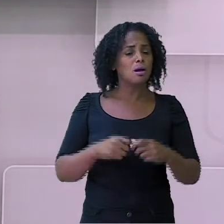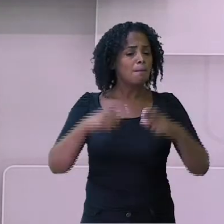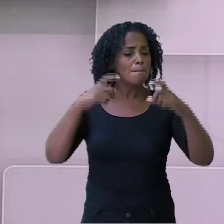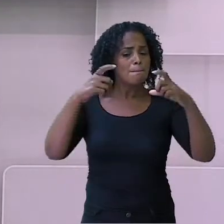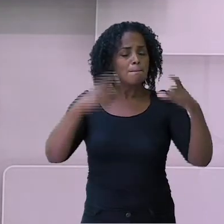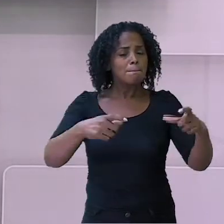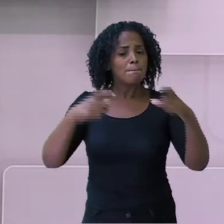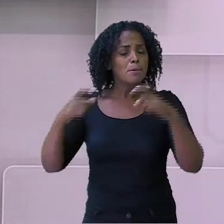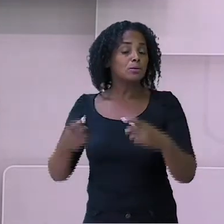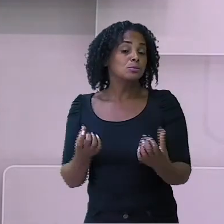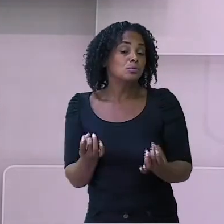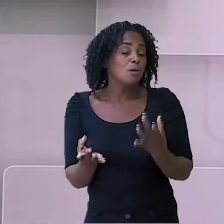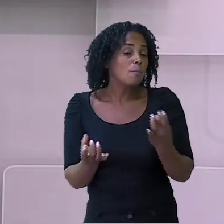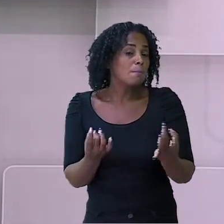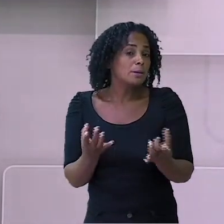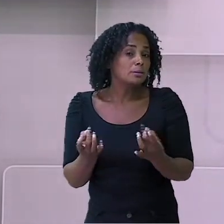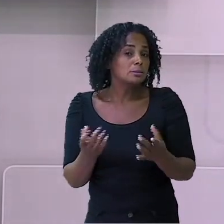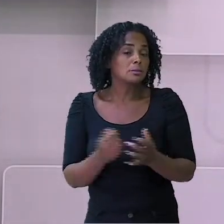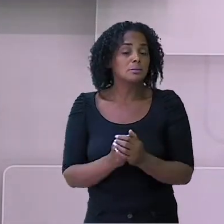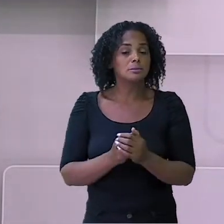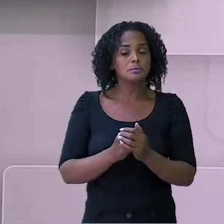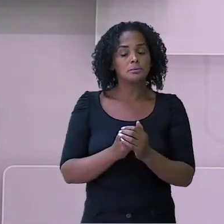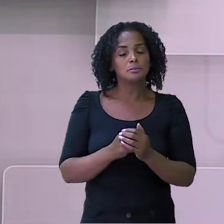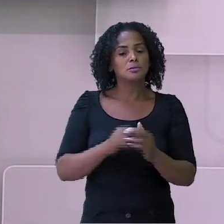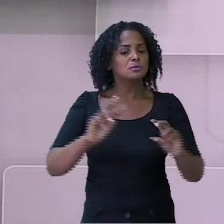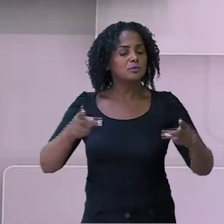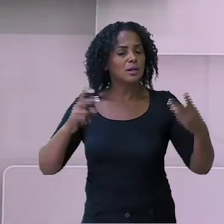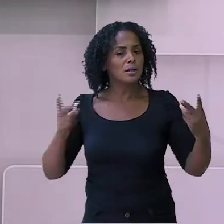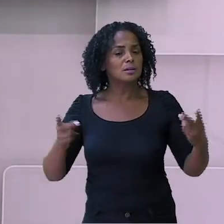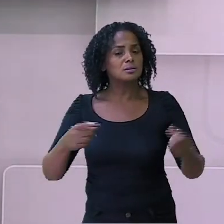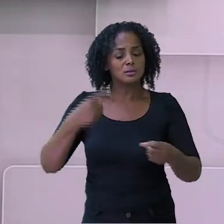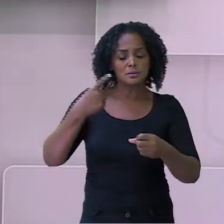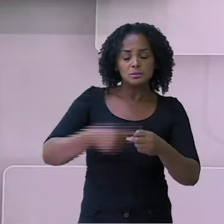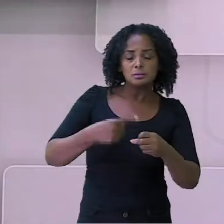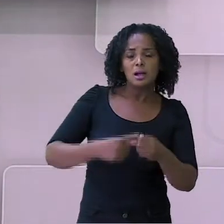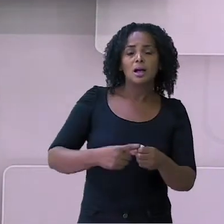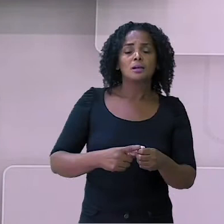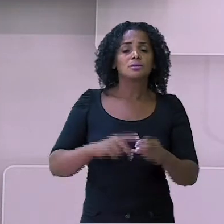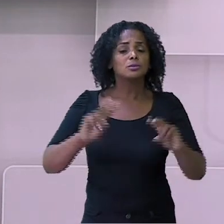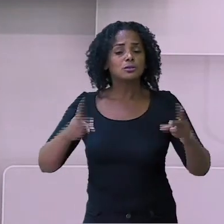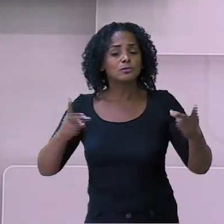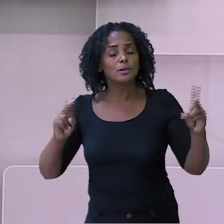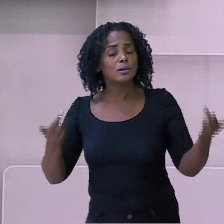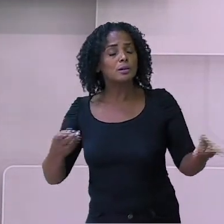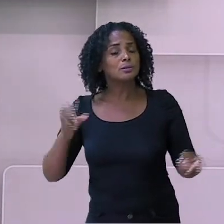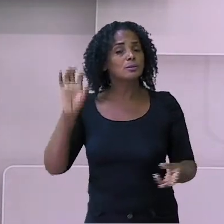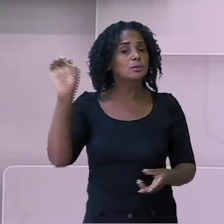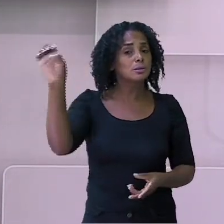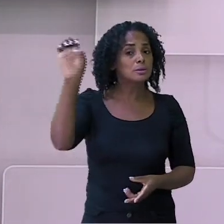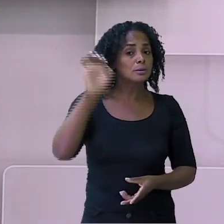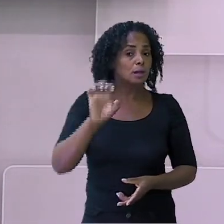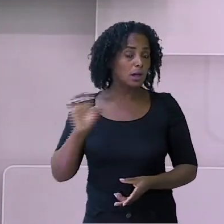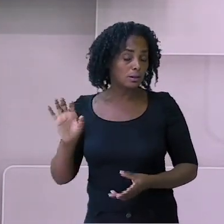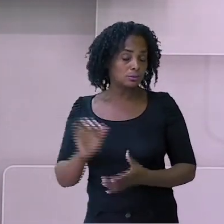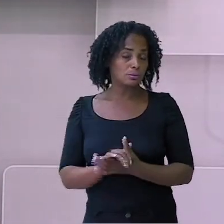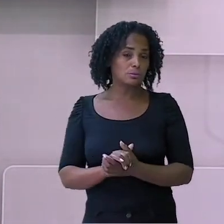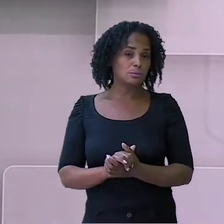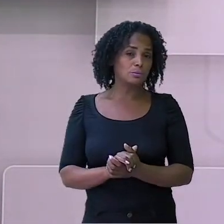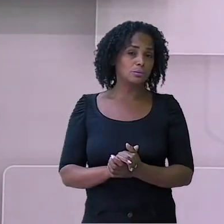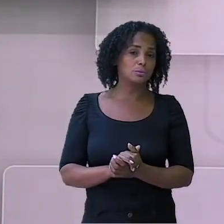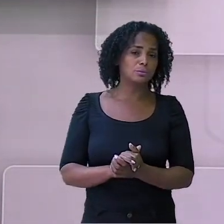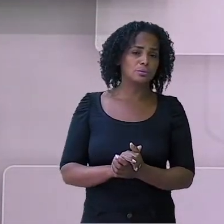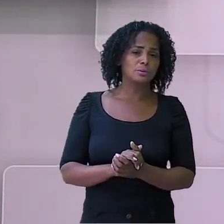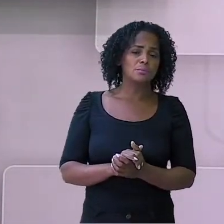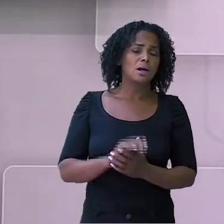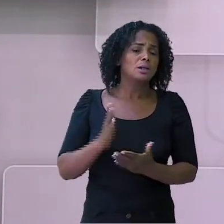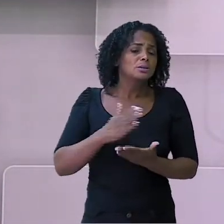mesmo diferente cidade ou diferente estado. E a globalização, a partir do momento que a gente tem